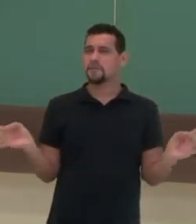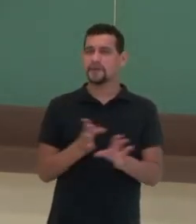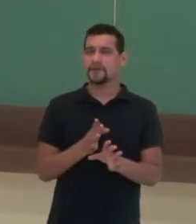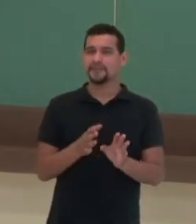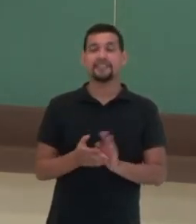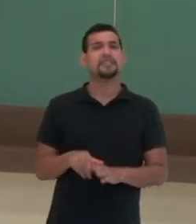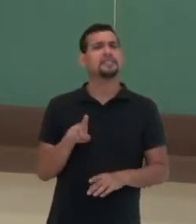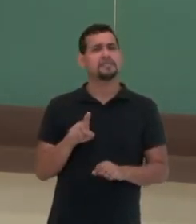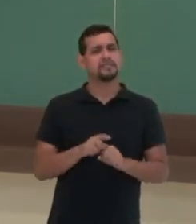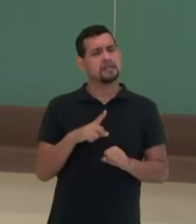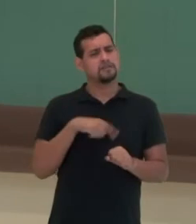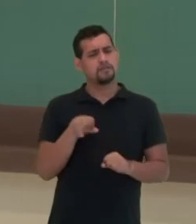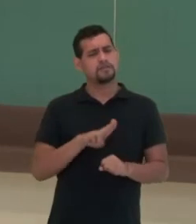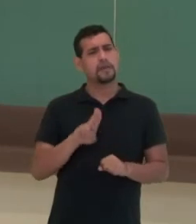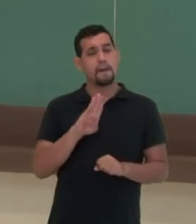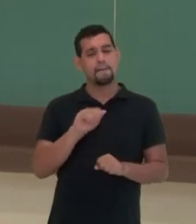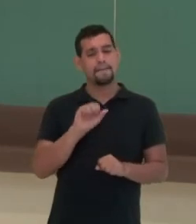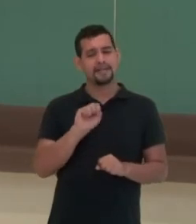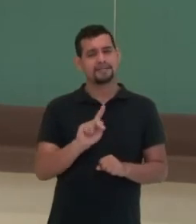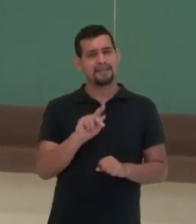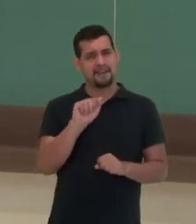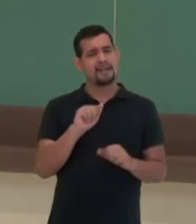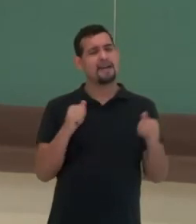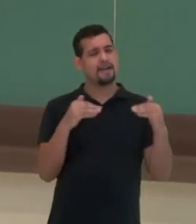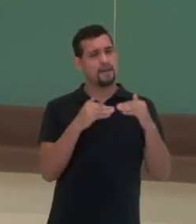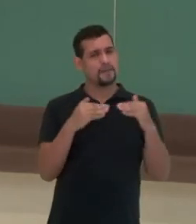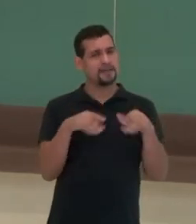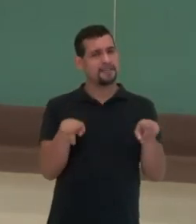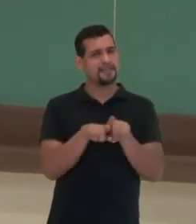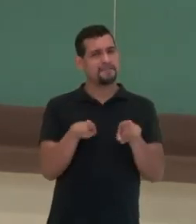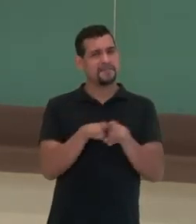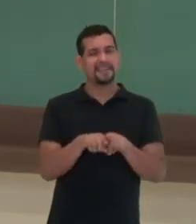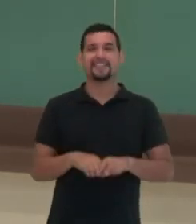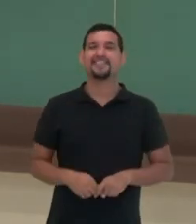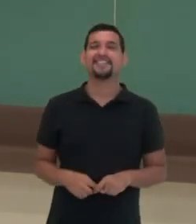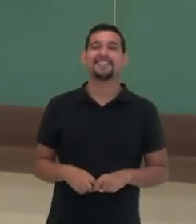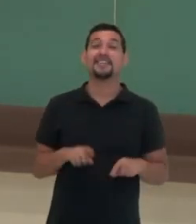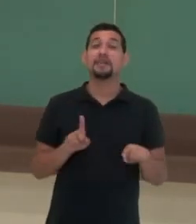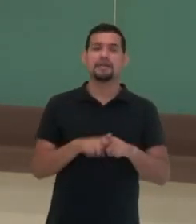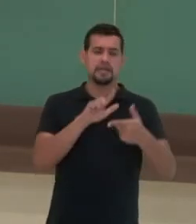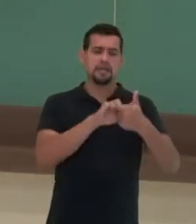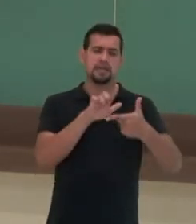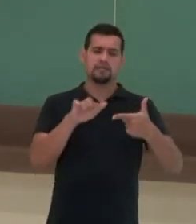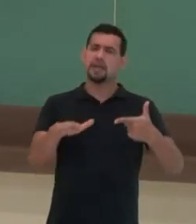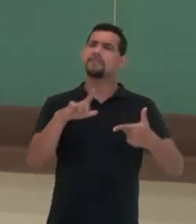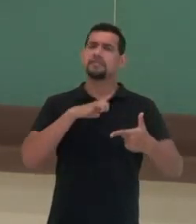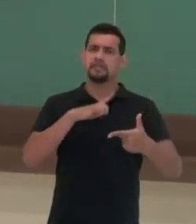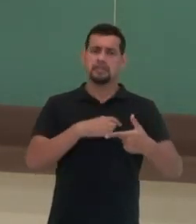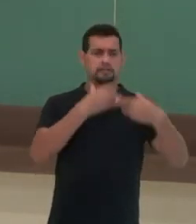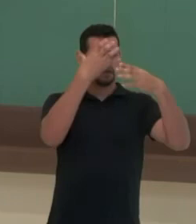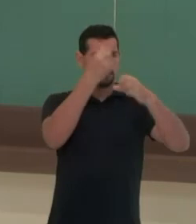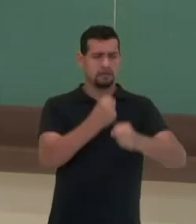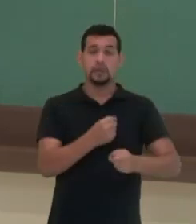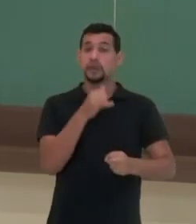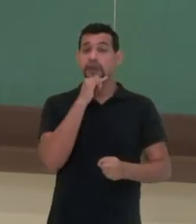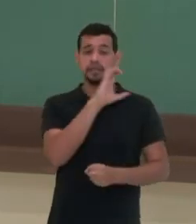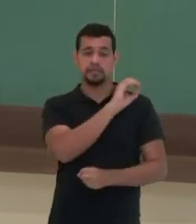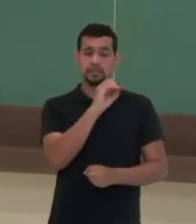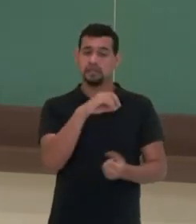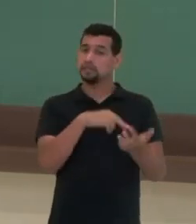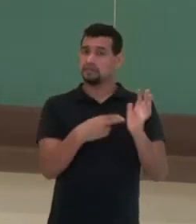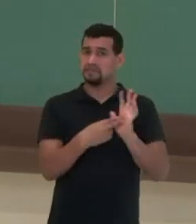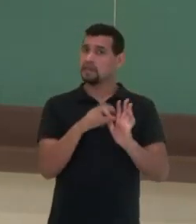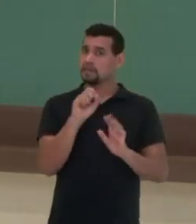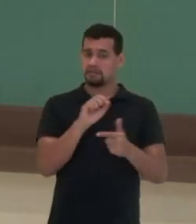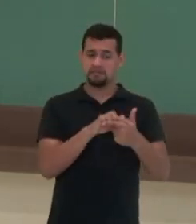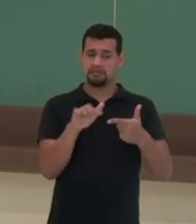também. Se você utilizar Bhaskara, funciona também. E graficamente, bom, eu já tenho os pontos, né? 0, 0 é um ponto lá